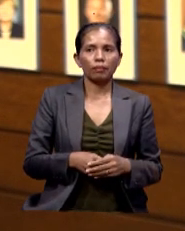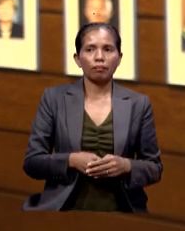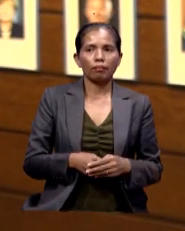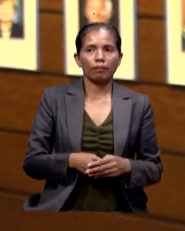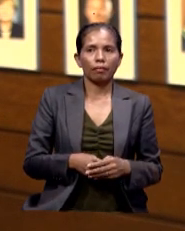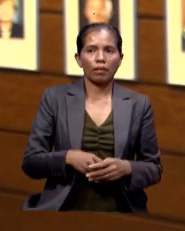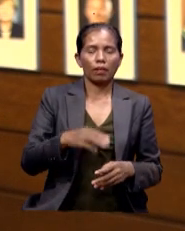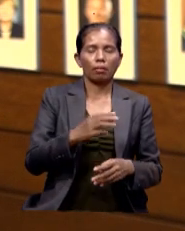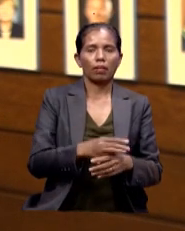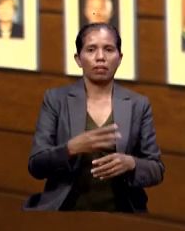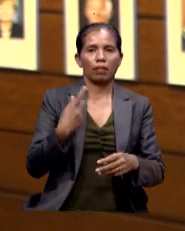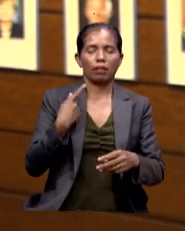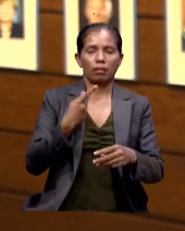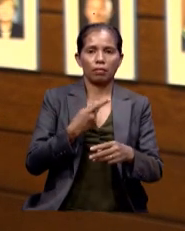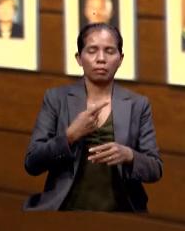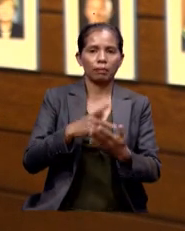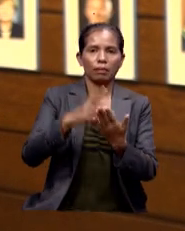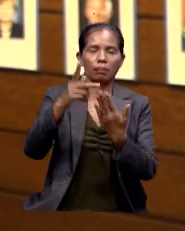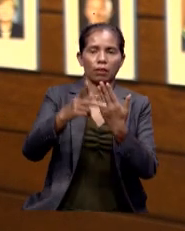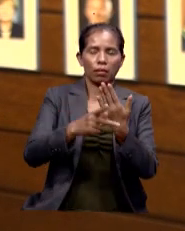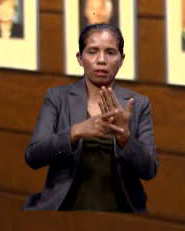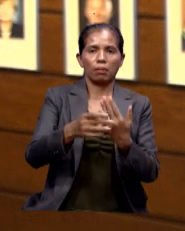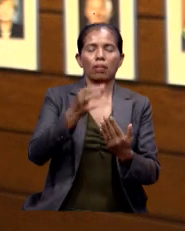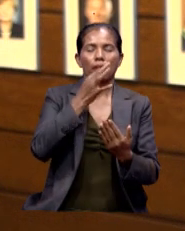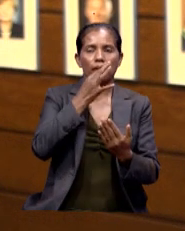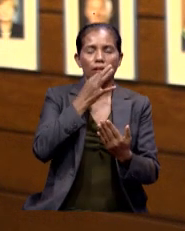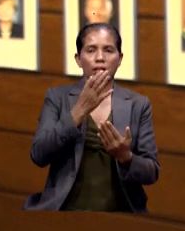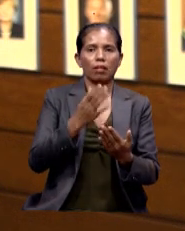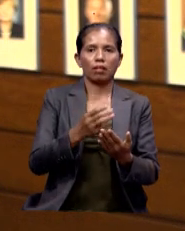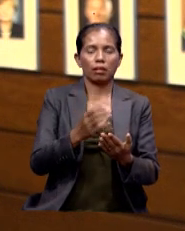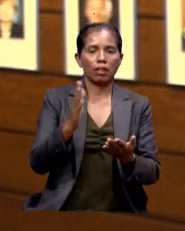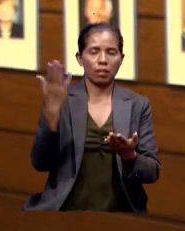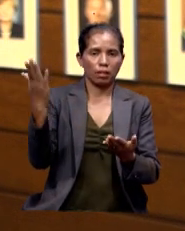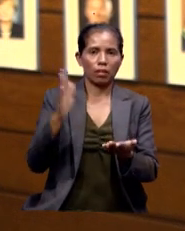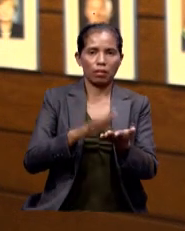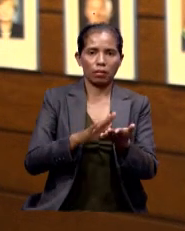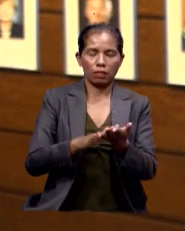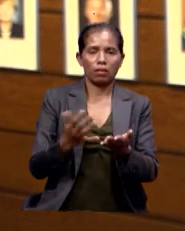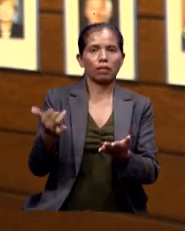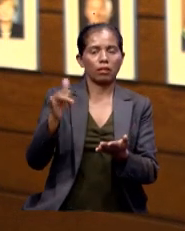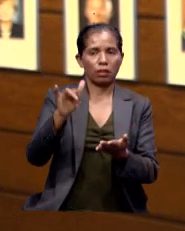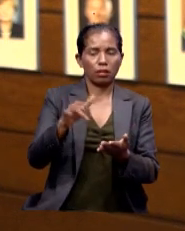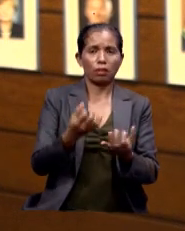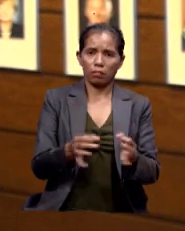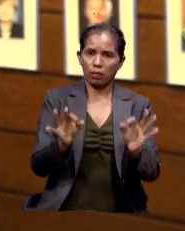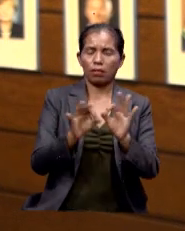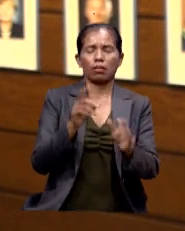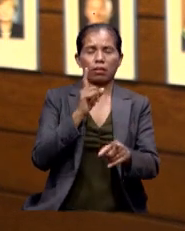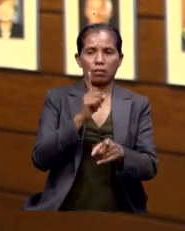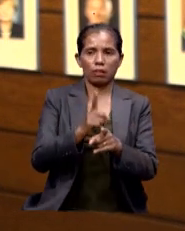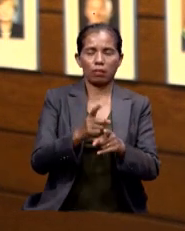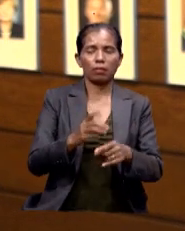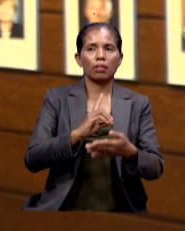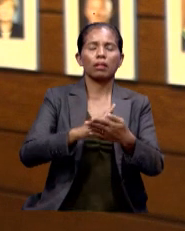mas ba programa de merenda escolar ba itania escola sira. Nem importante ter tebes para